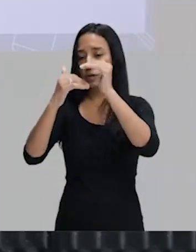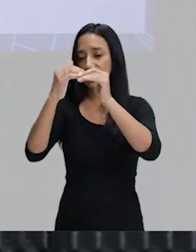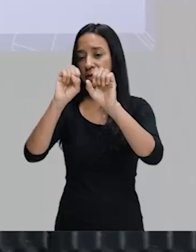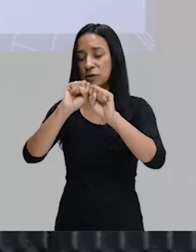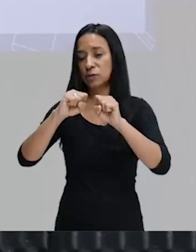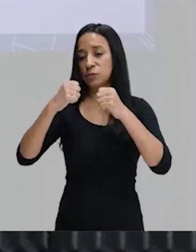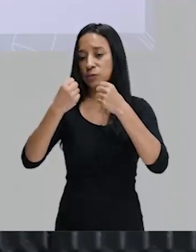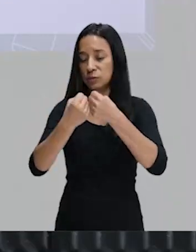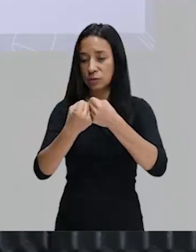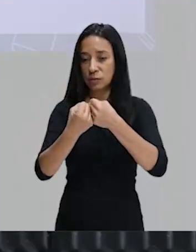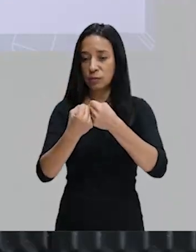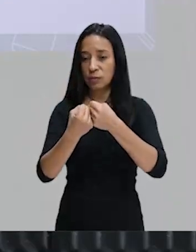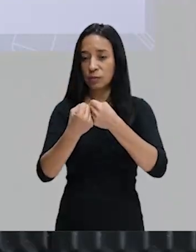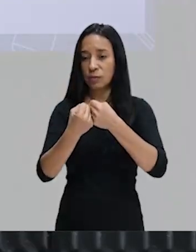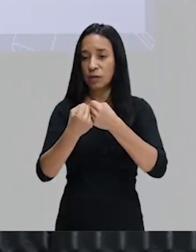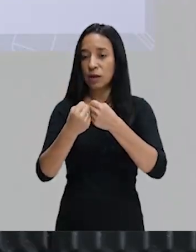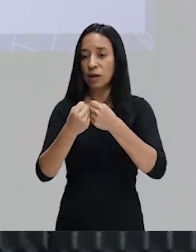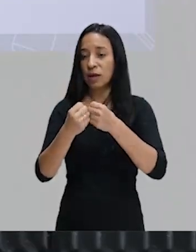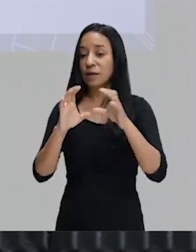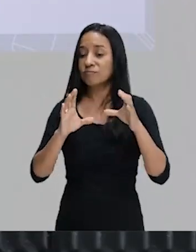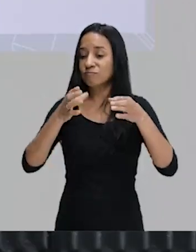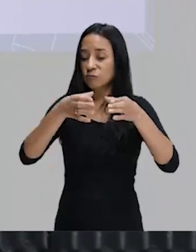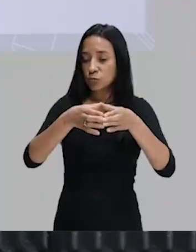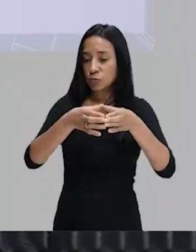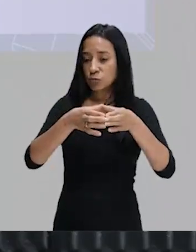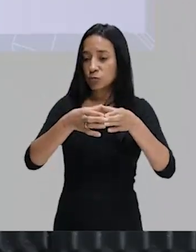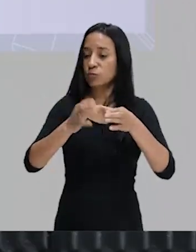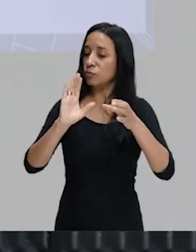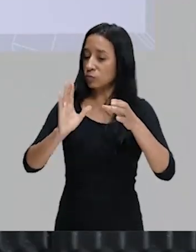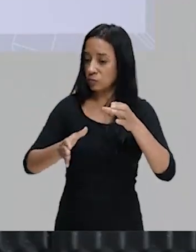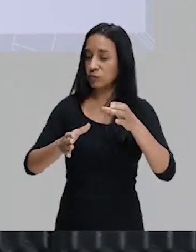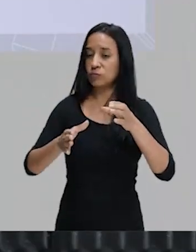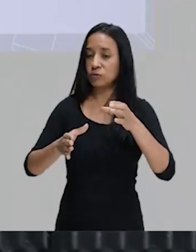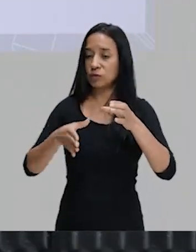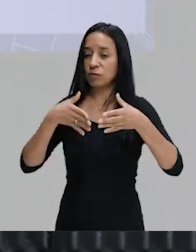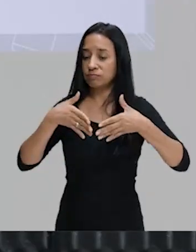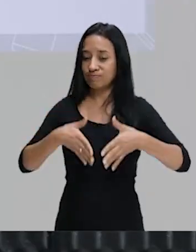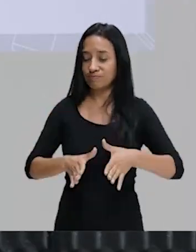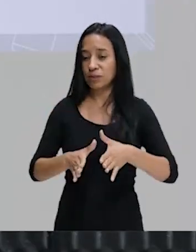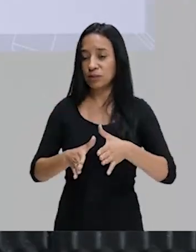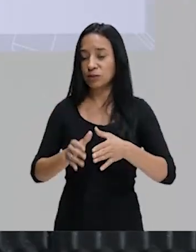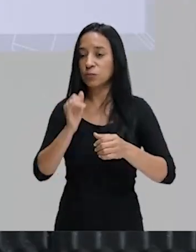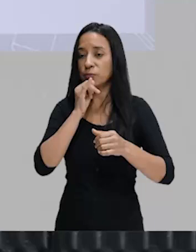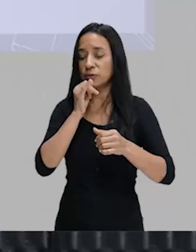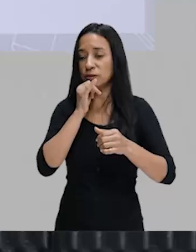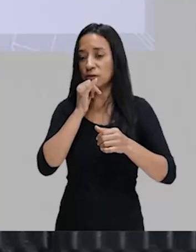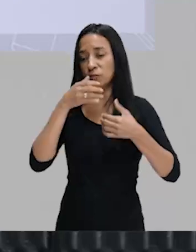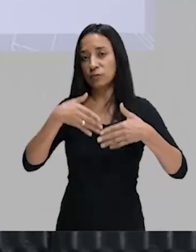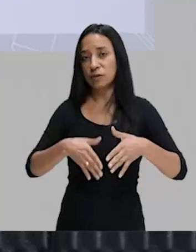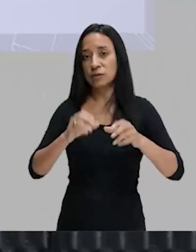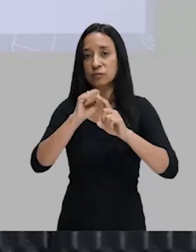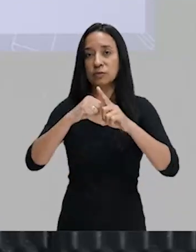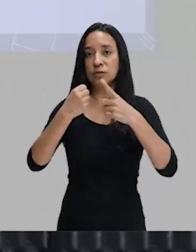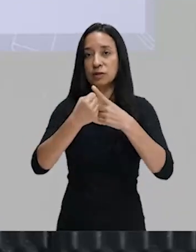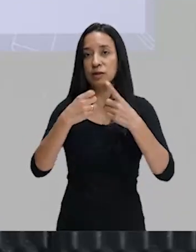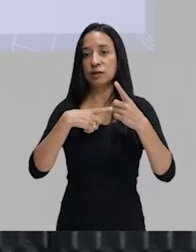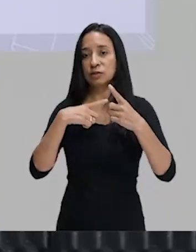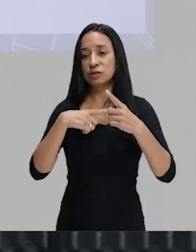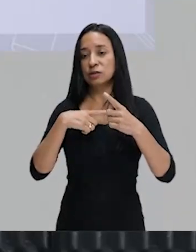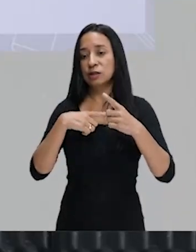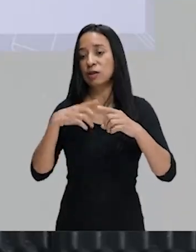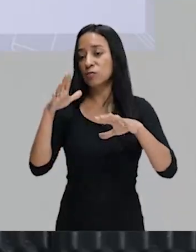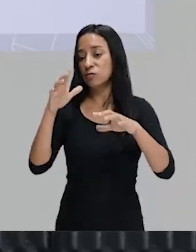e os deveres de cada grupo já são estabelecidos logo quando a pessoa nasceu. Você já nasceu numa sociedade que já tem uma